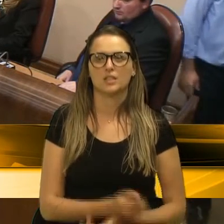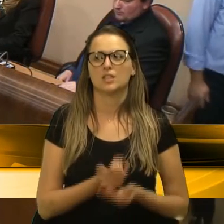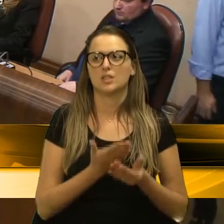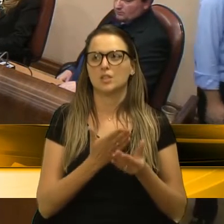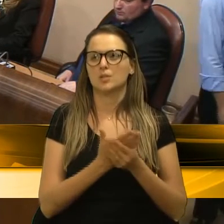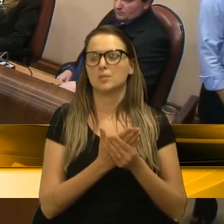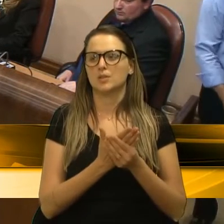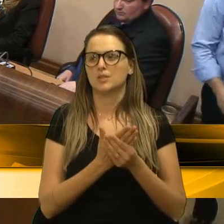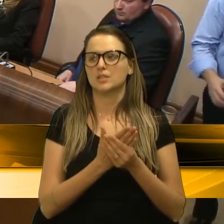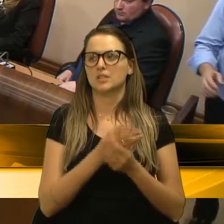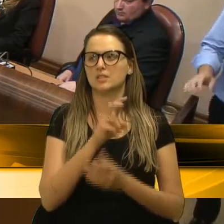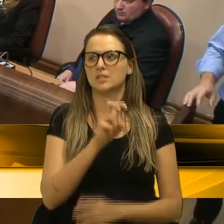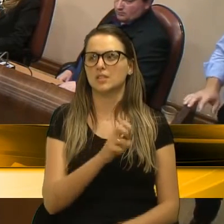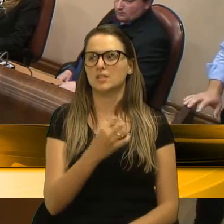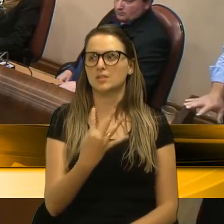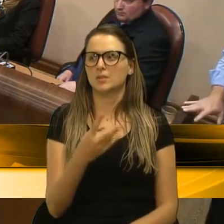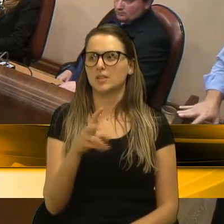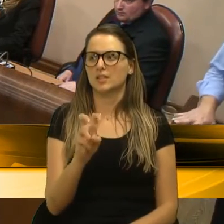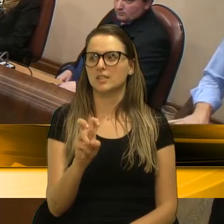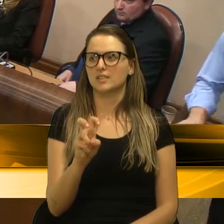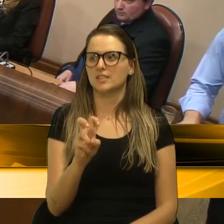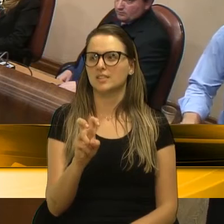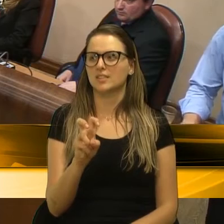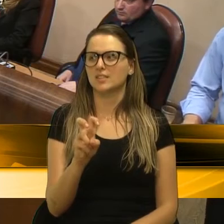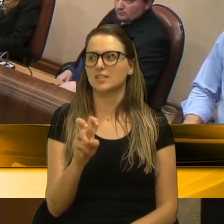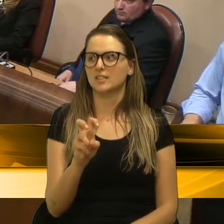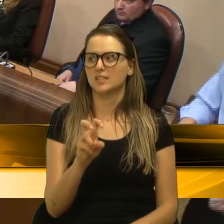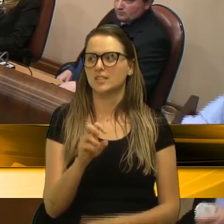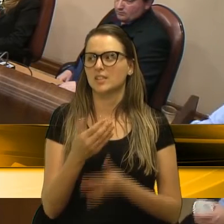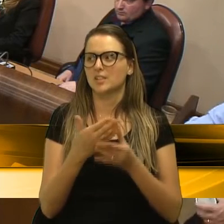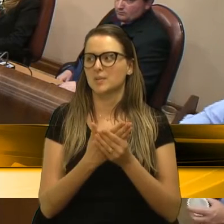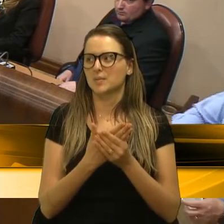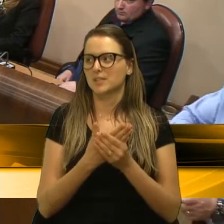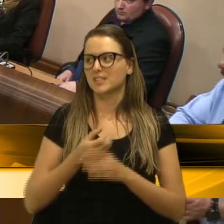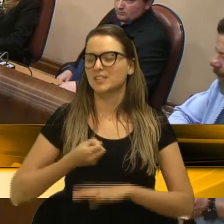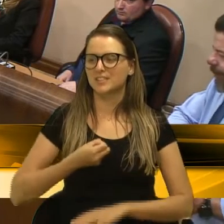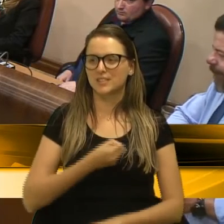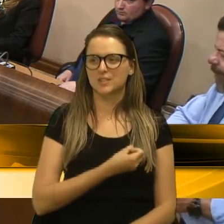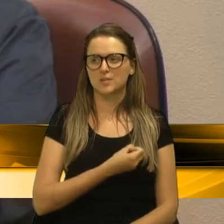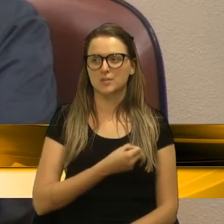Processo, folha 545. Processo número